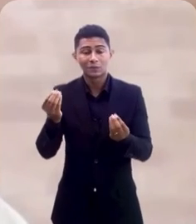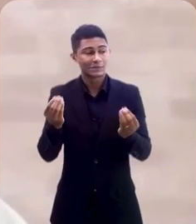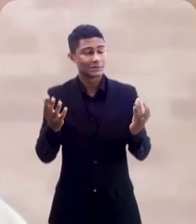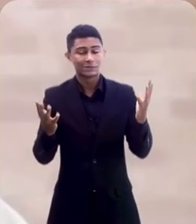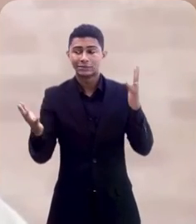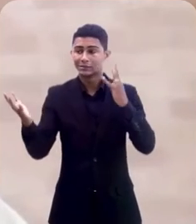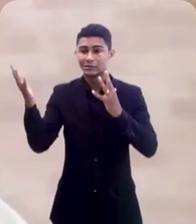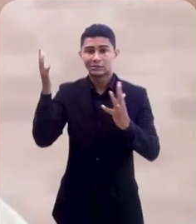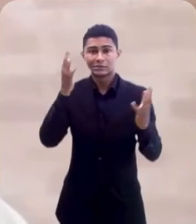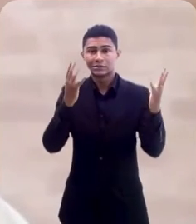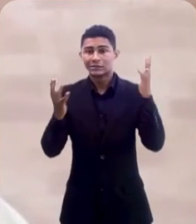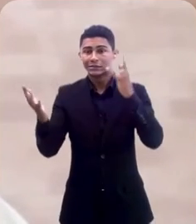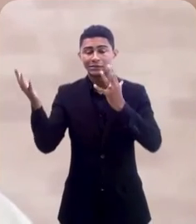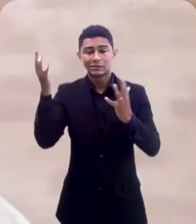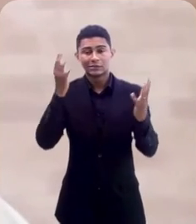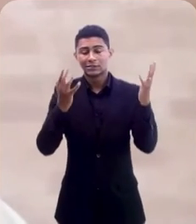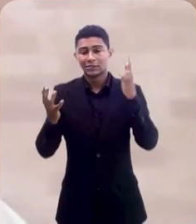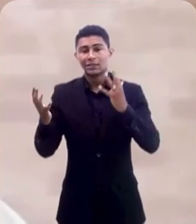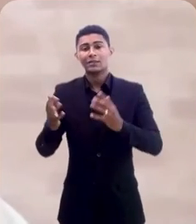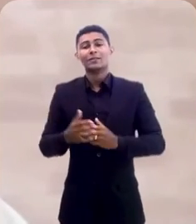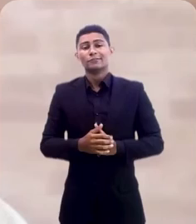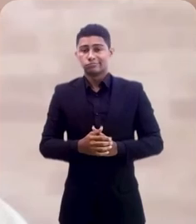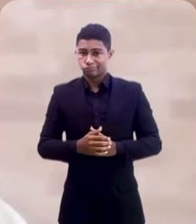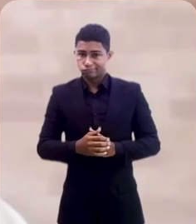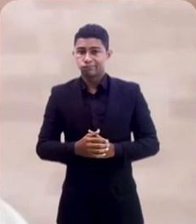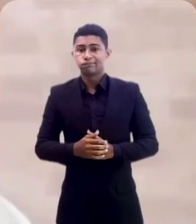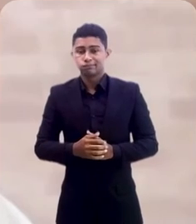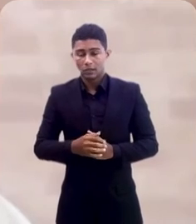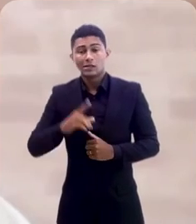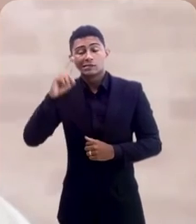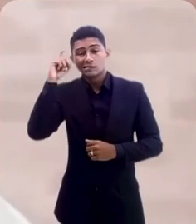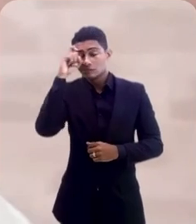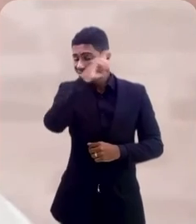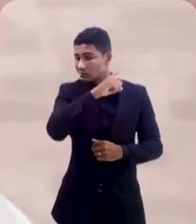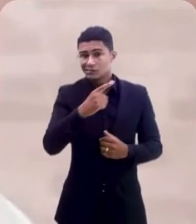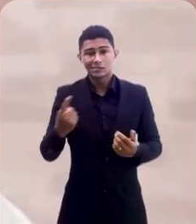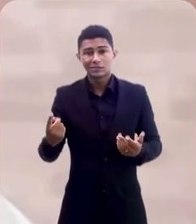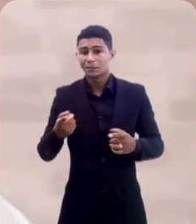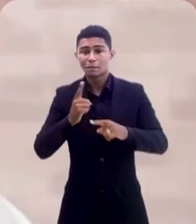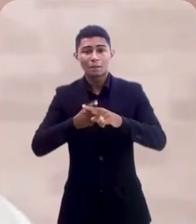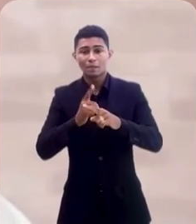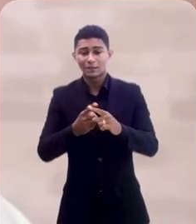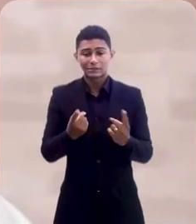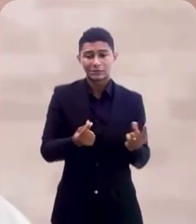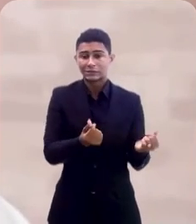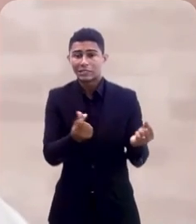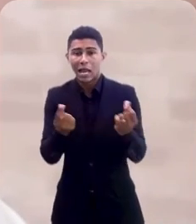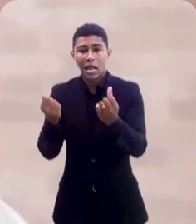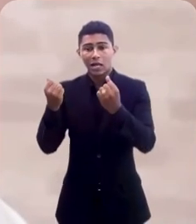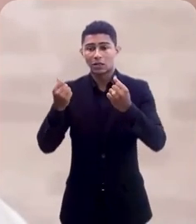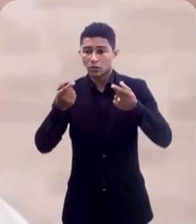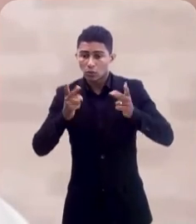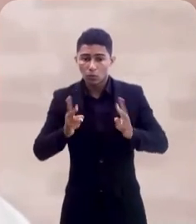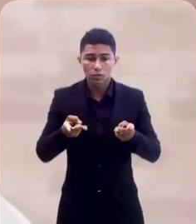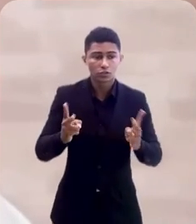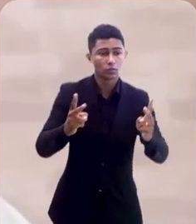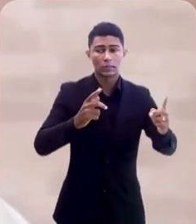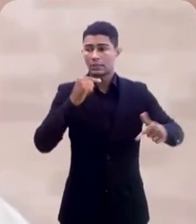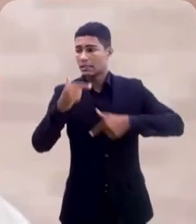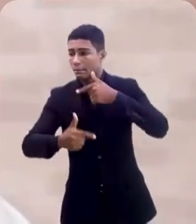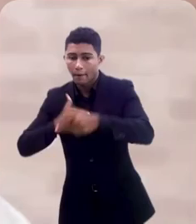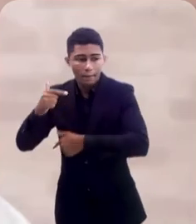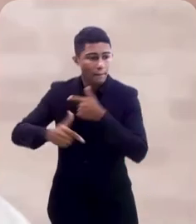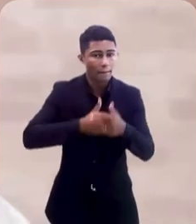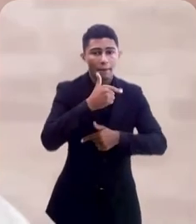finalizar um inventário, retira da família a possibilidade de ter capital de giro e continuar os